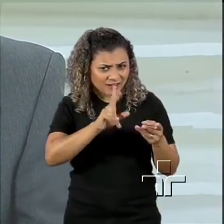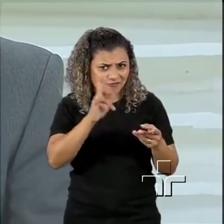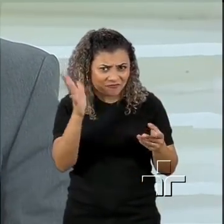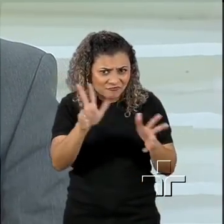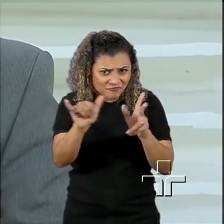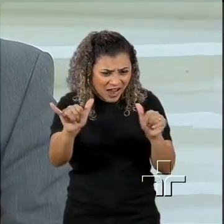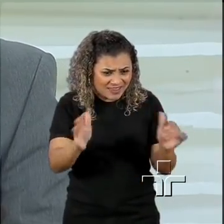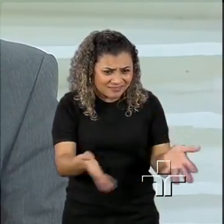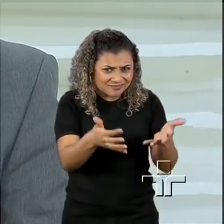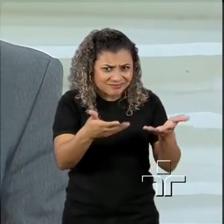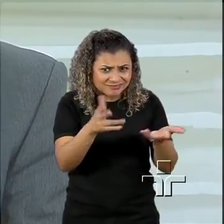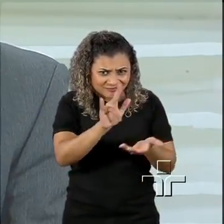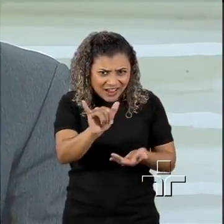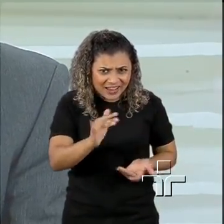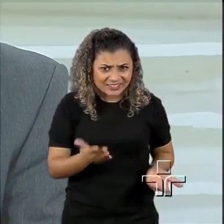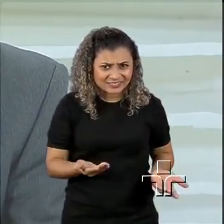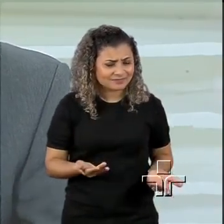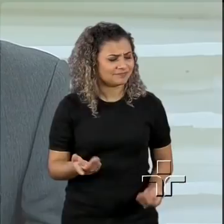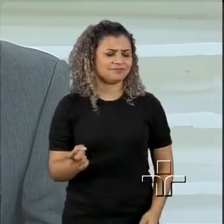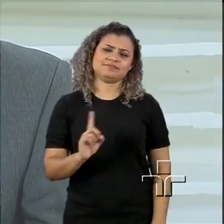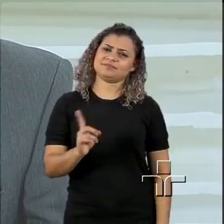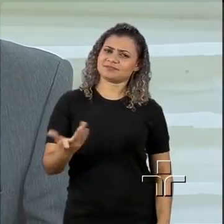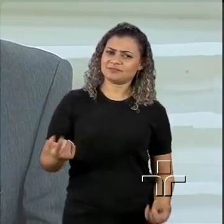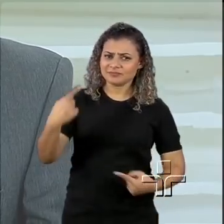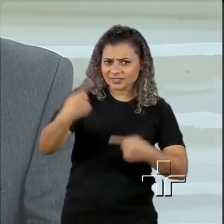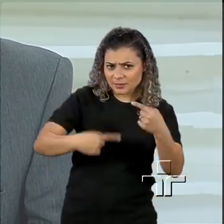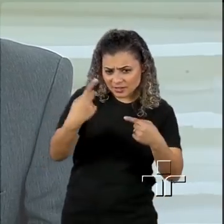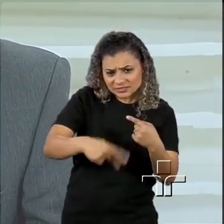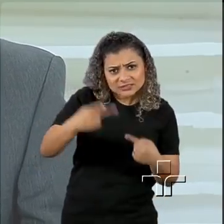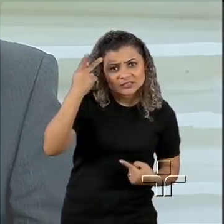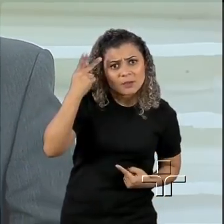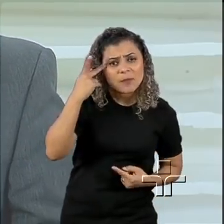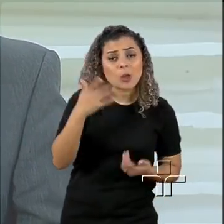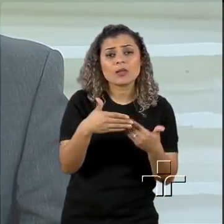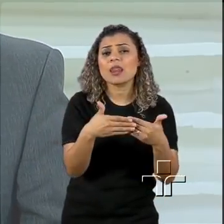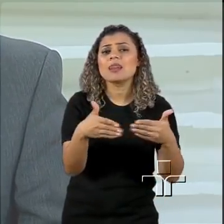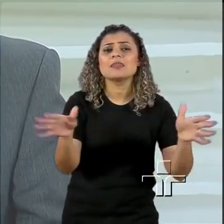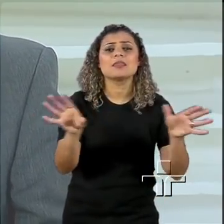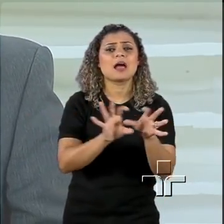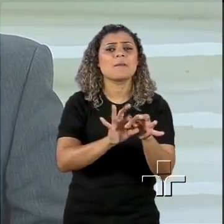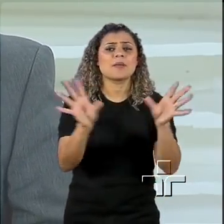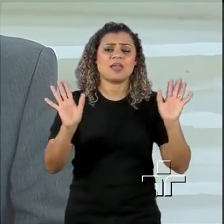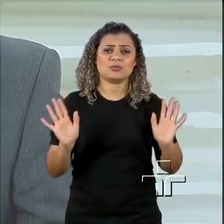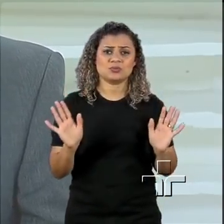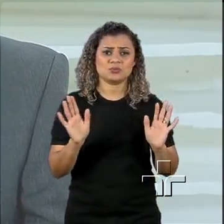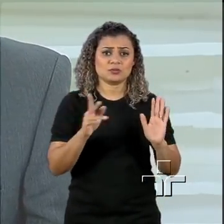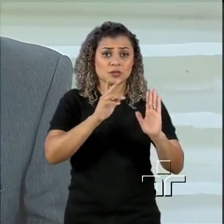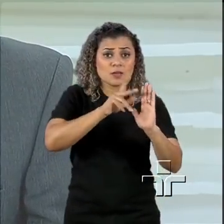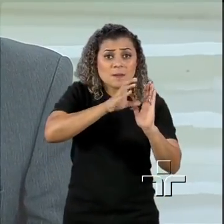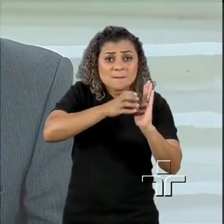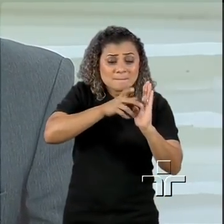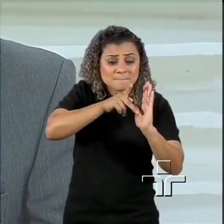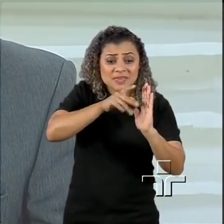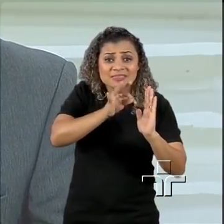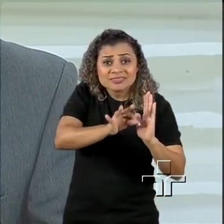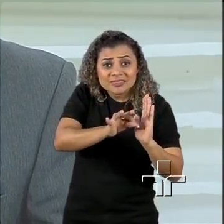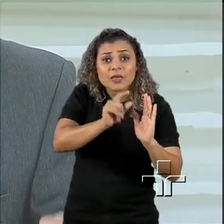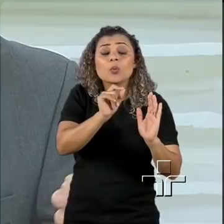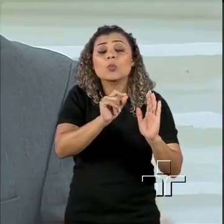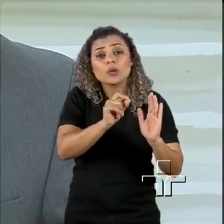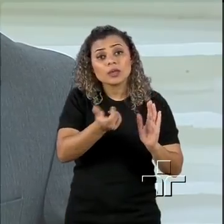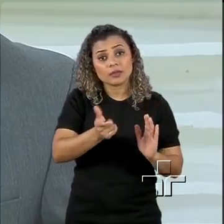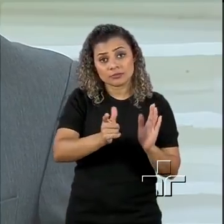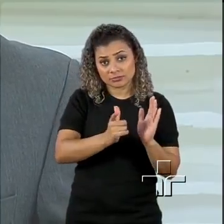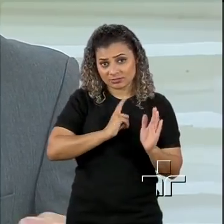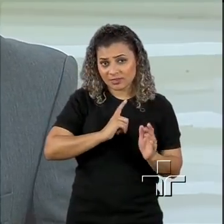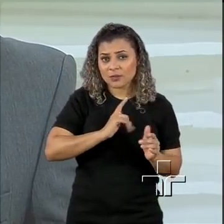seja, aqui o debate de São Paulo está totalmente aberto. E terceiro, o PT sai de uma situação